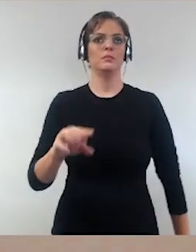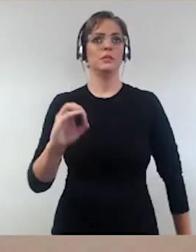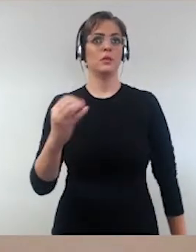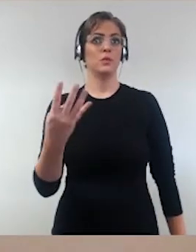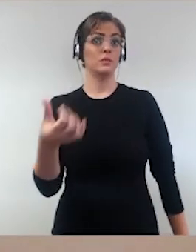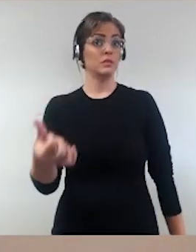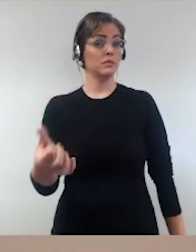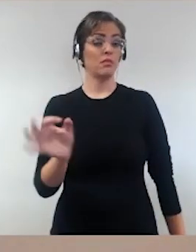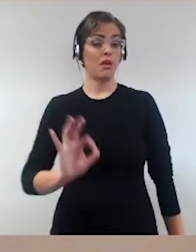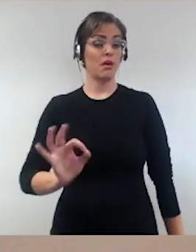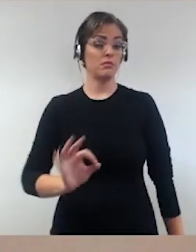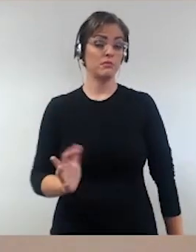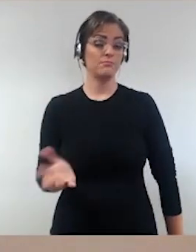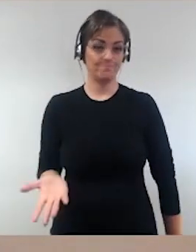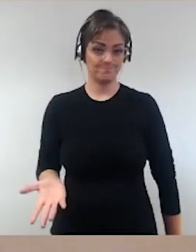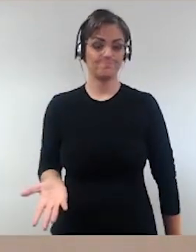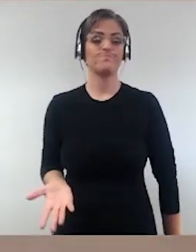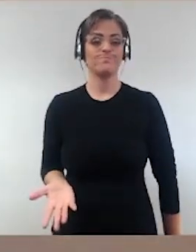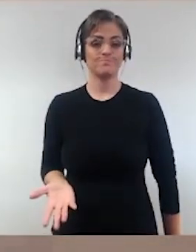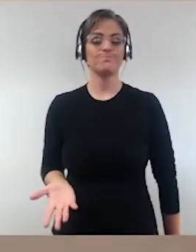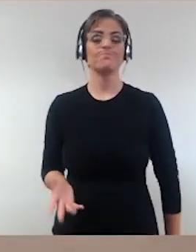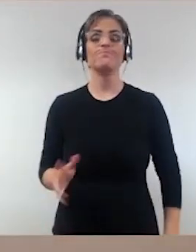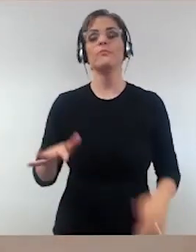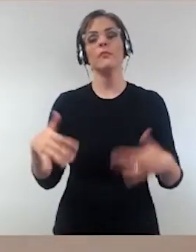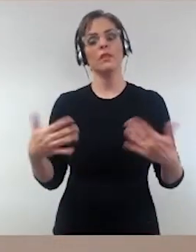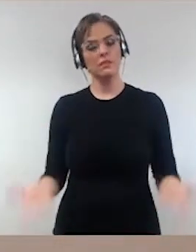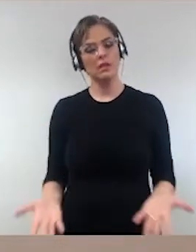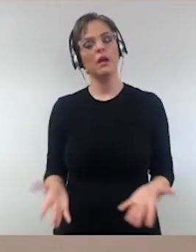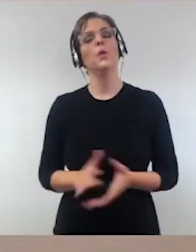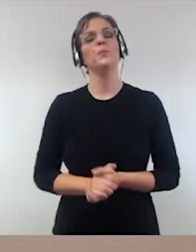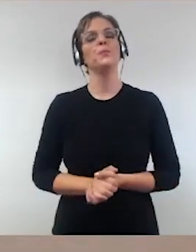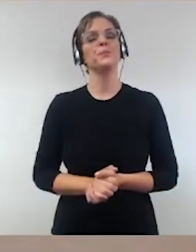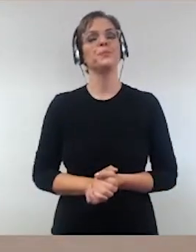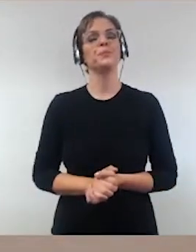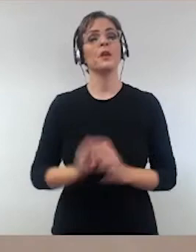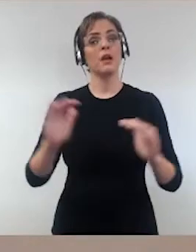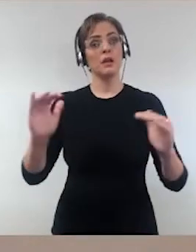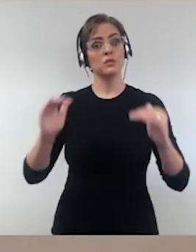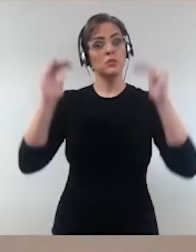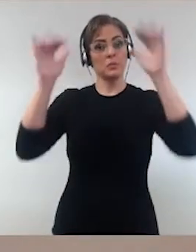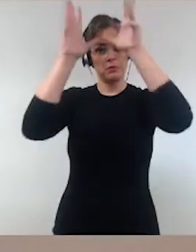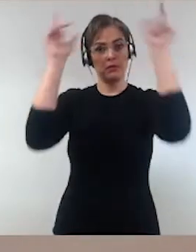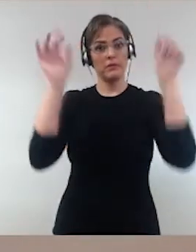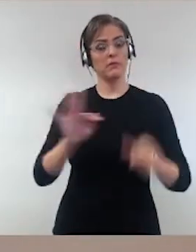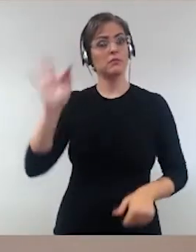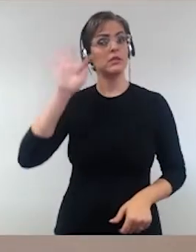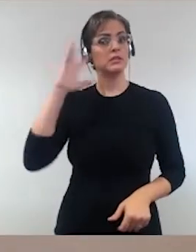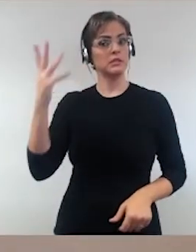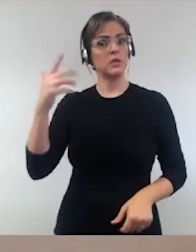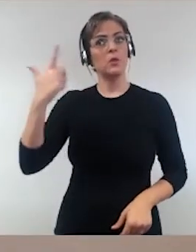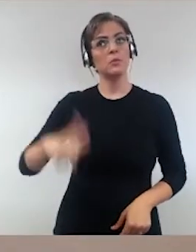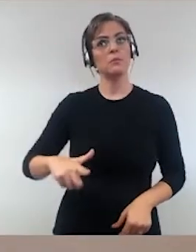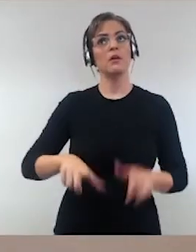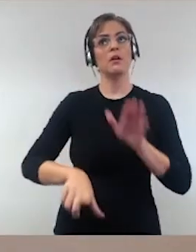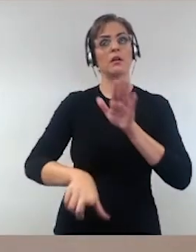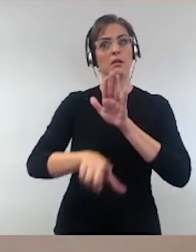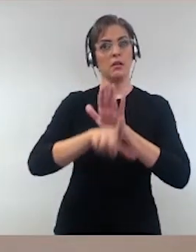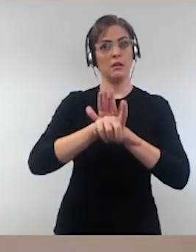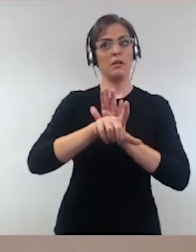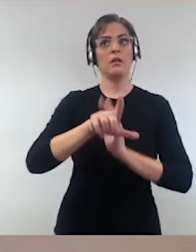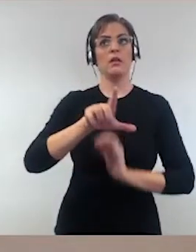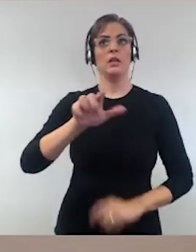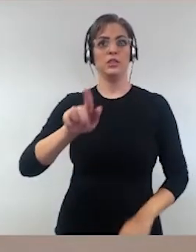acho que essa decisão do Supremo, né, juntamente com a entrada em vigor da Lei Geral de Proteção de